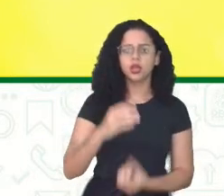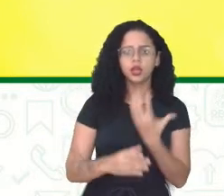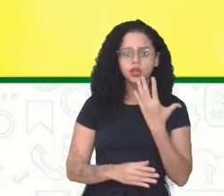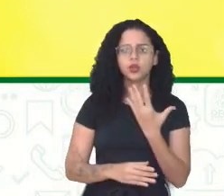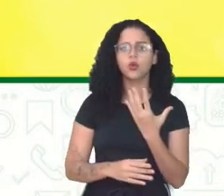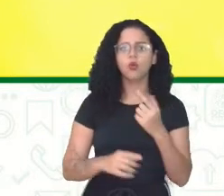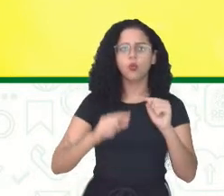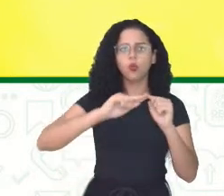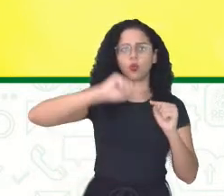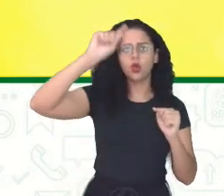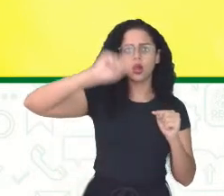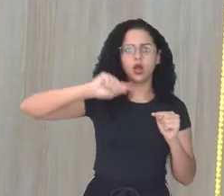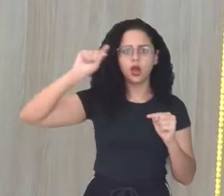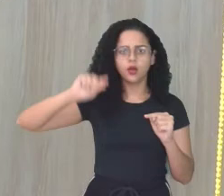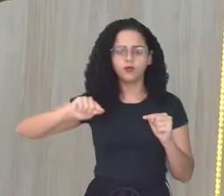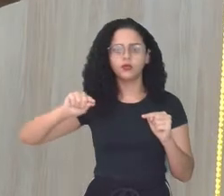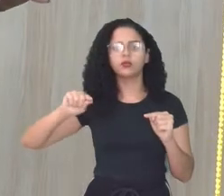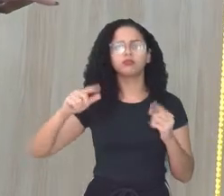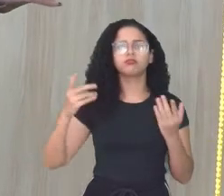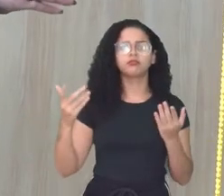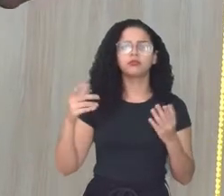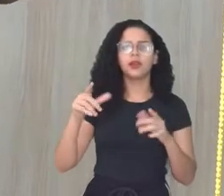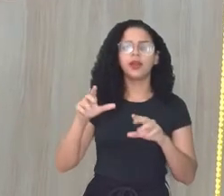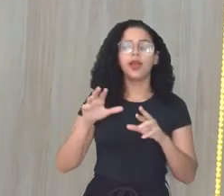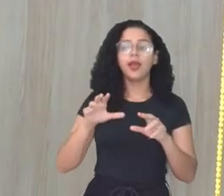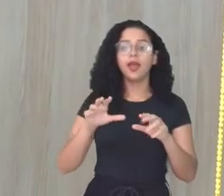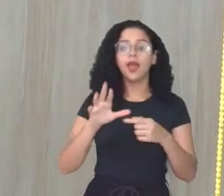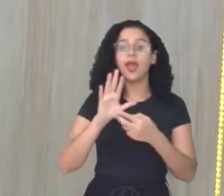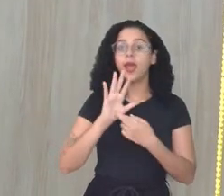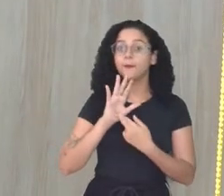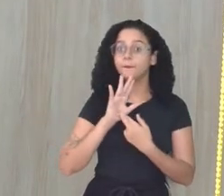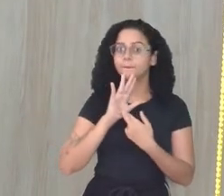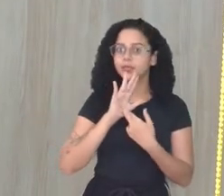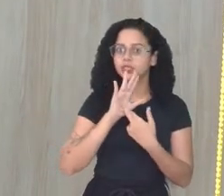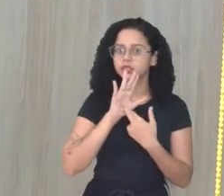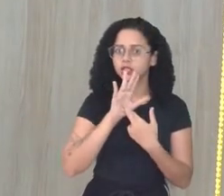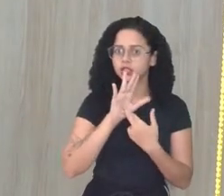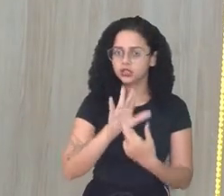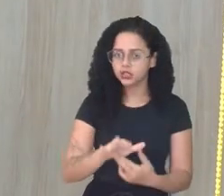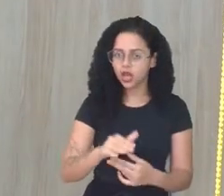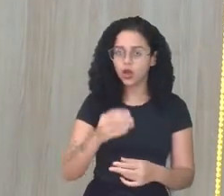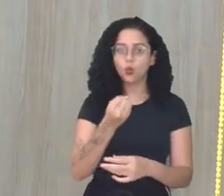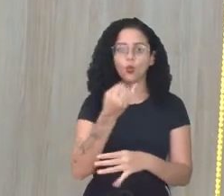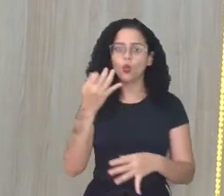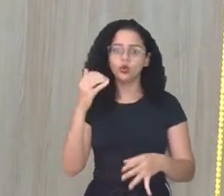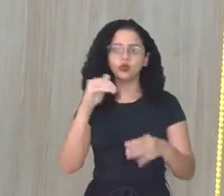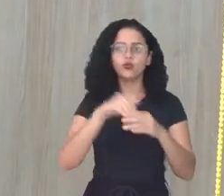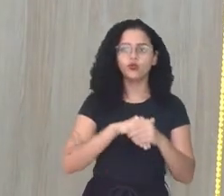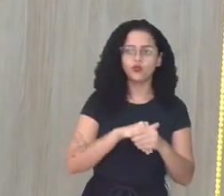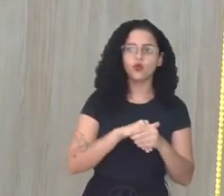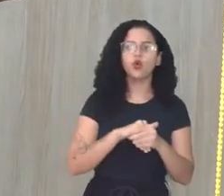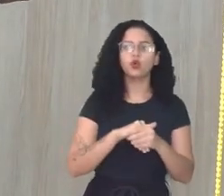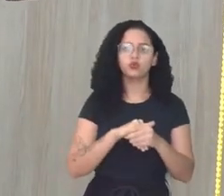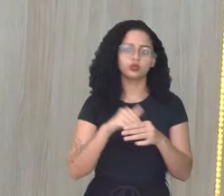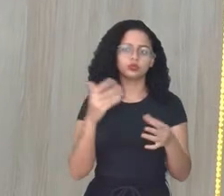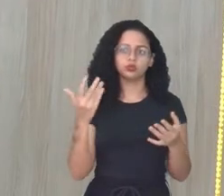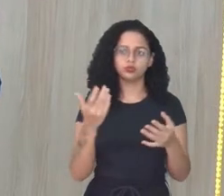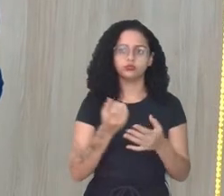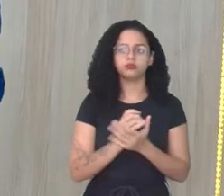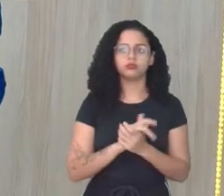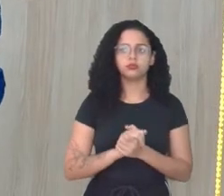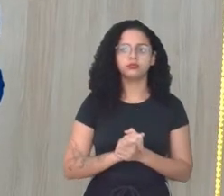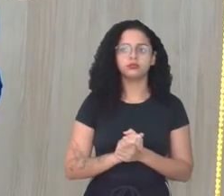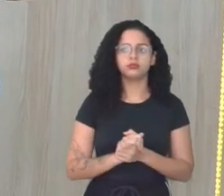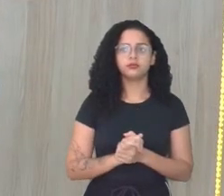né, para que representasse, esse gráfico representasse